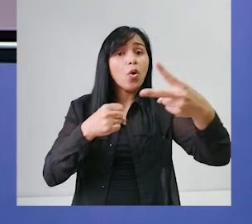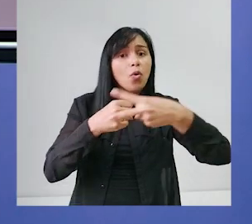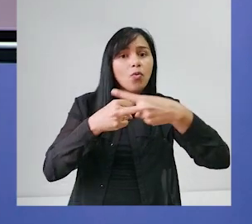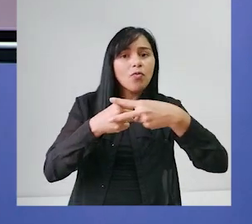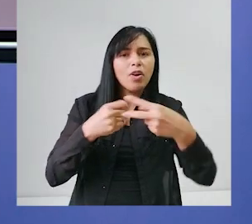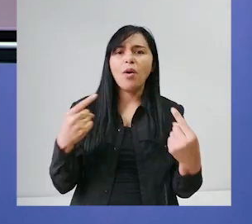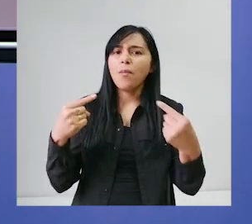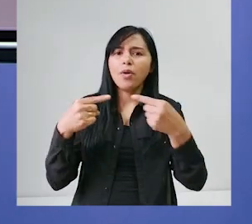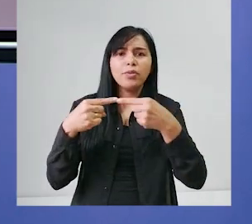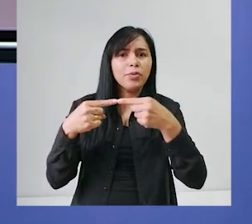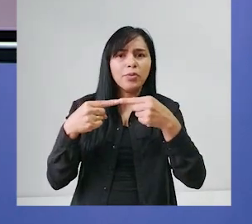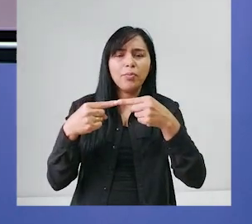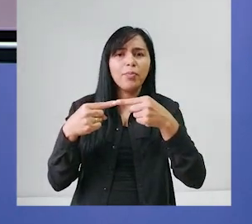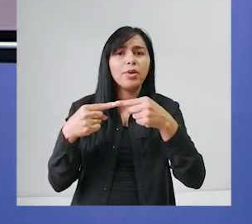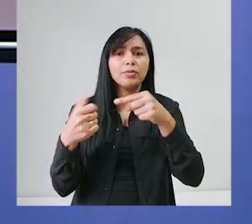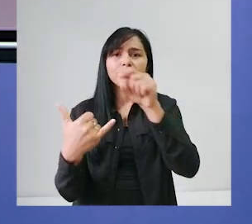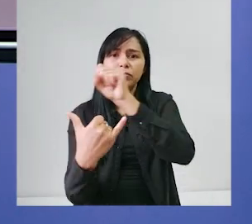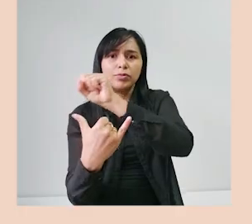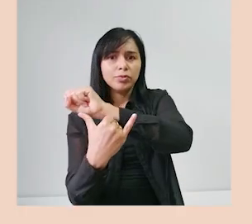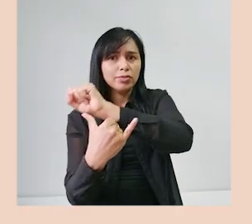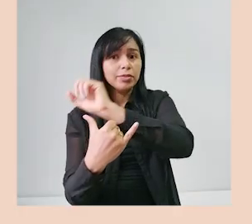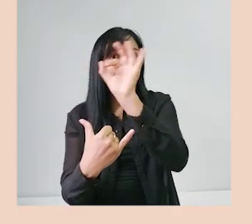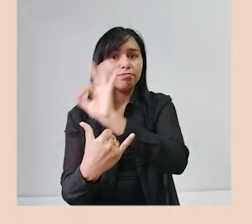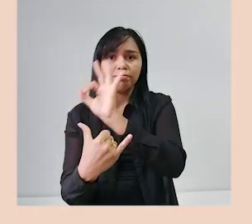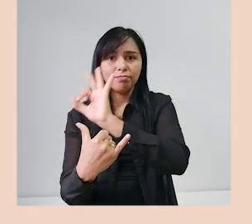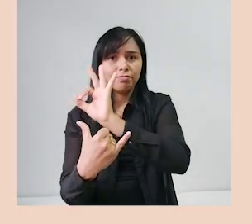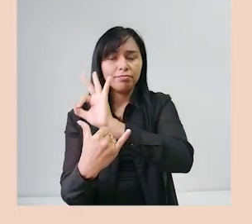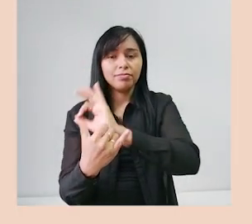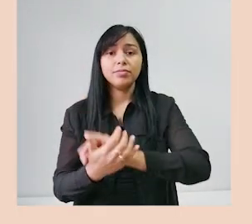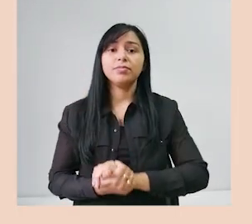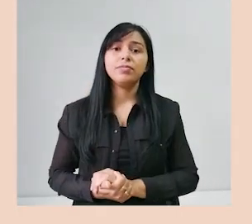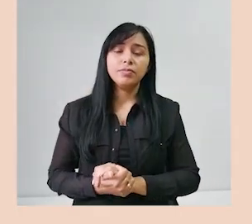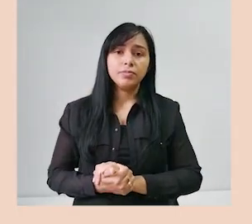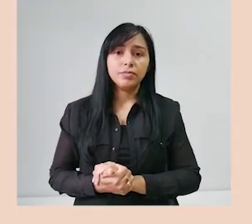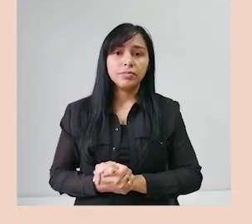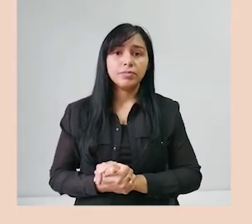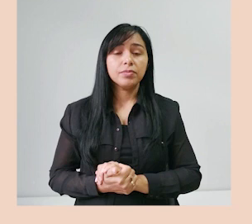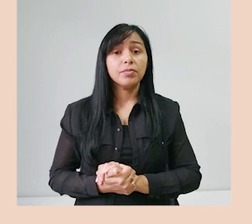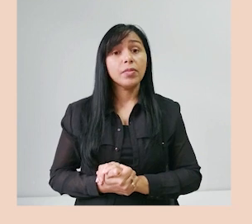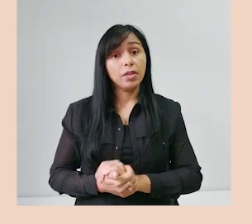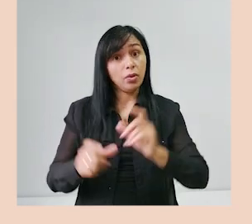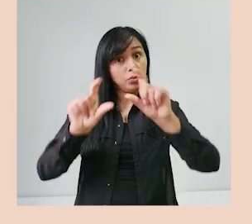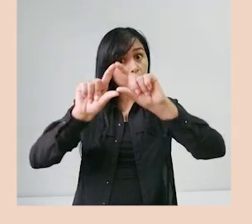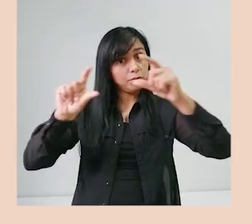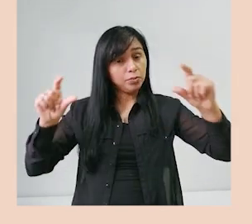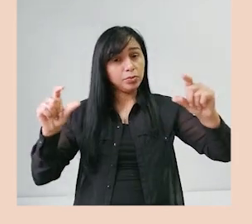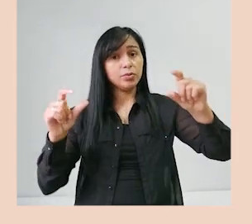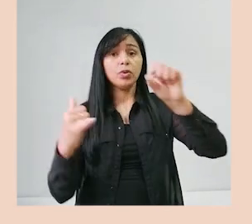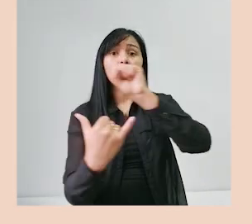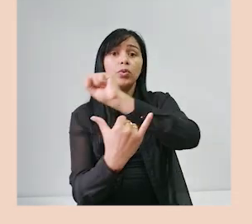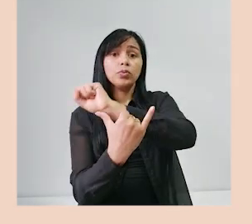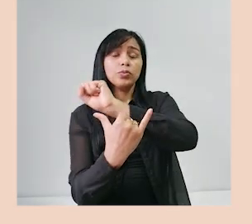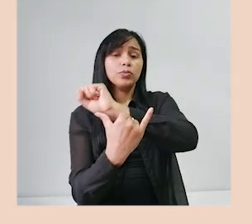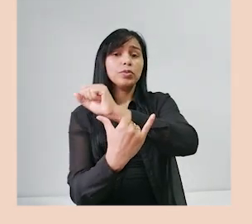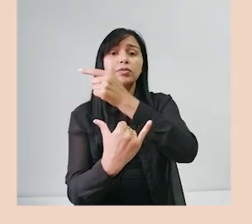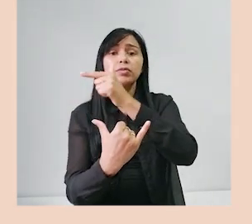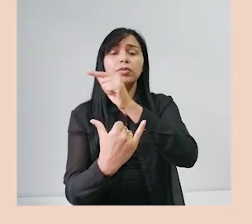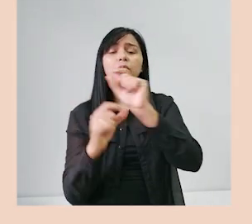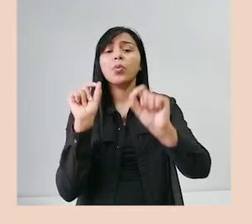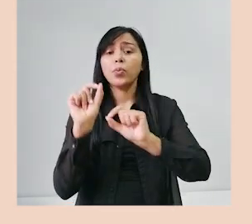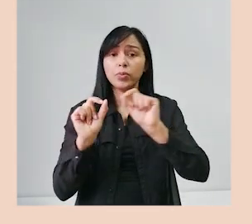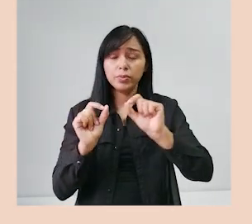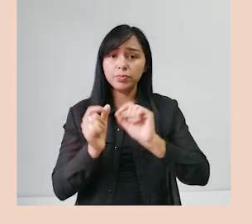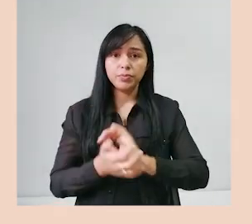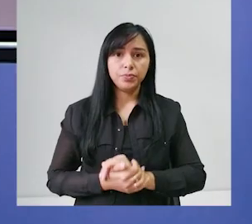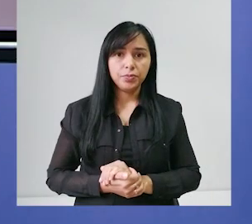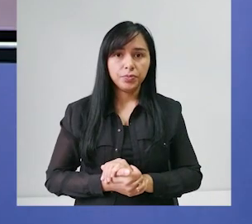atribui nenhum ação a nenhum sujeito sobre o sujeito indeterminado ou orações sem sujeito O que que é uma oração